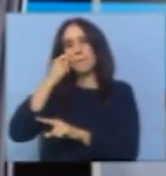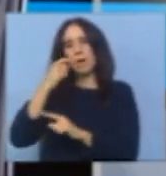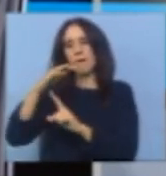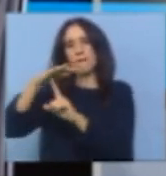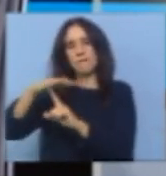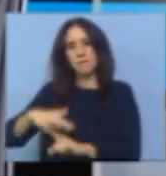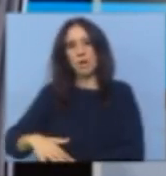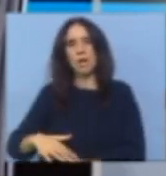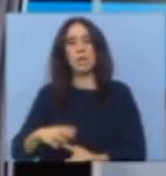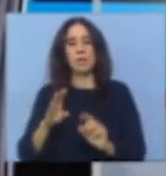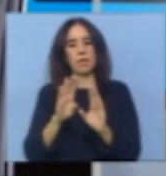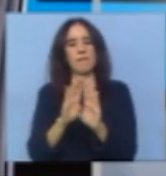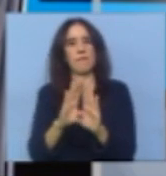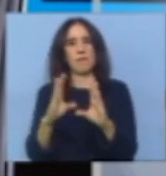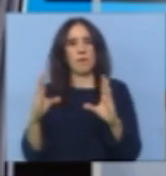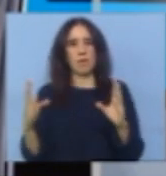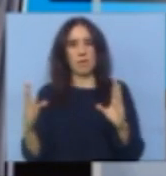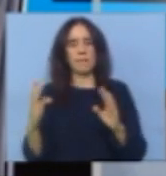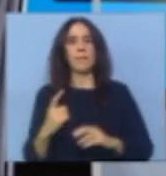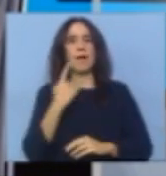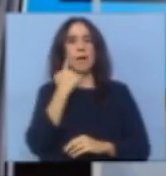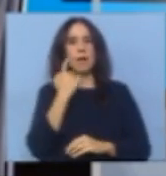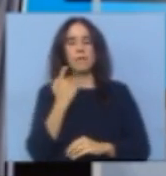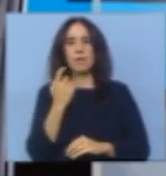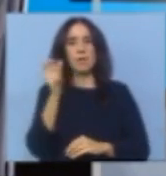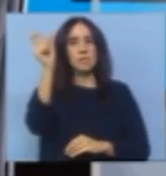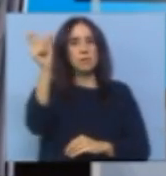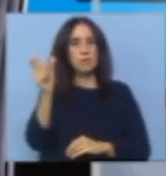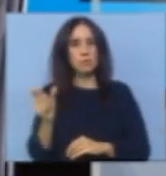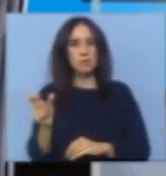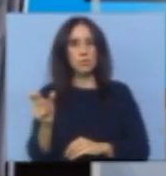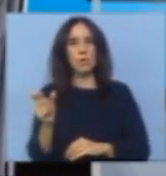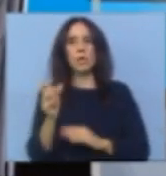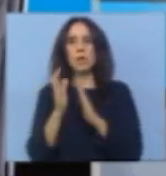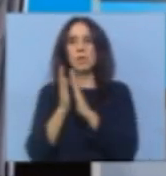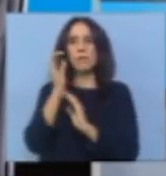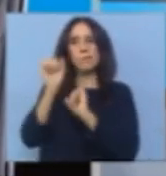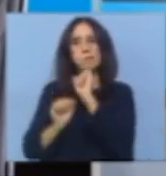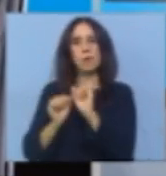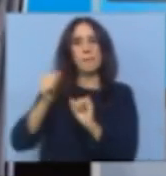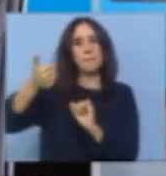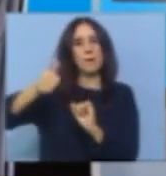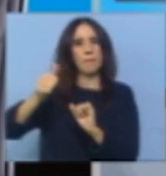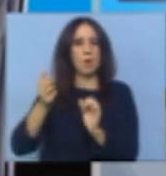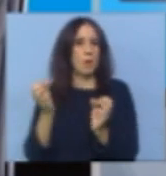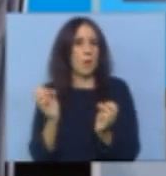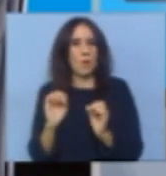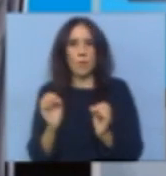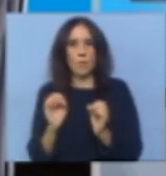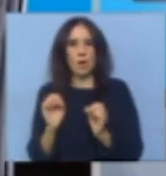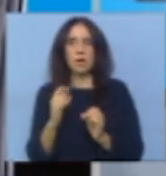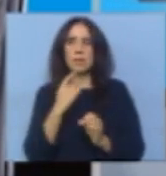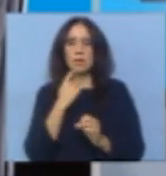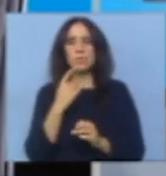frente. Repare que a pessoa não é julgada pelo seu título divino, não é julgada, digamos, pela sua